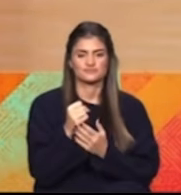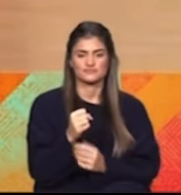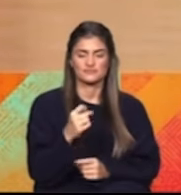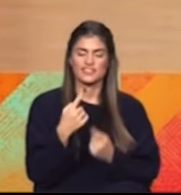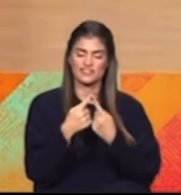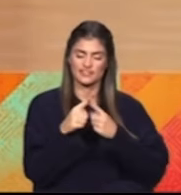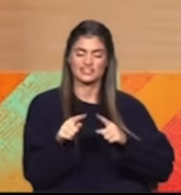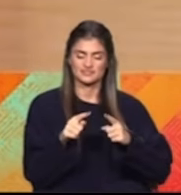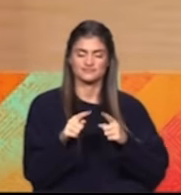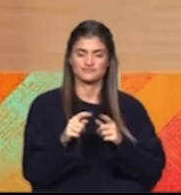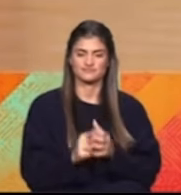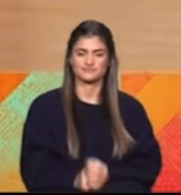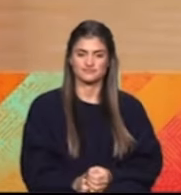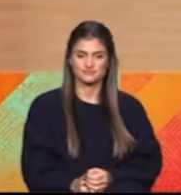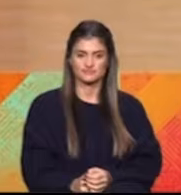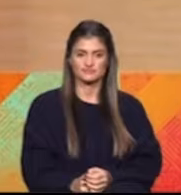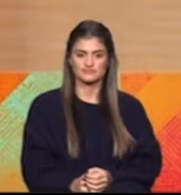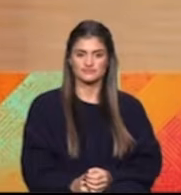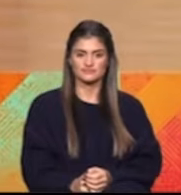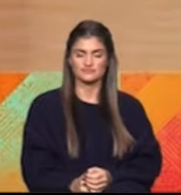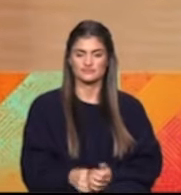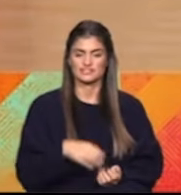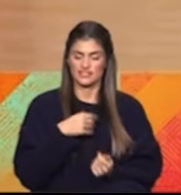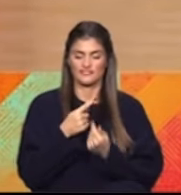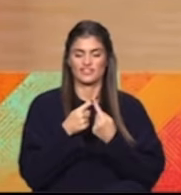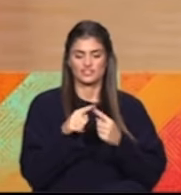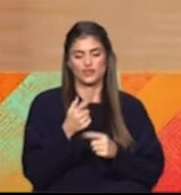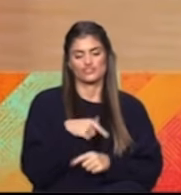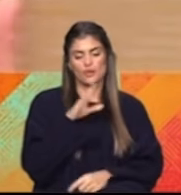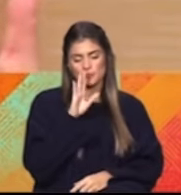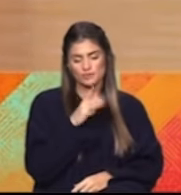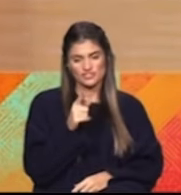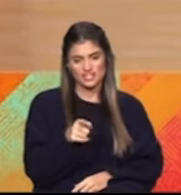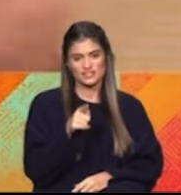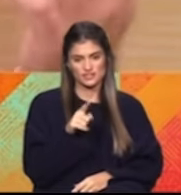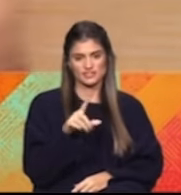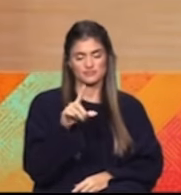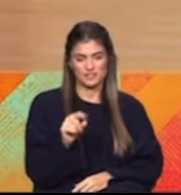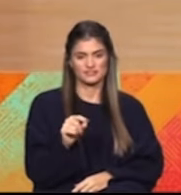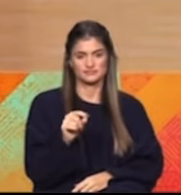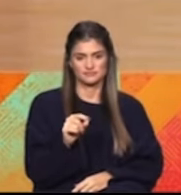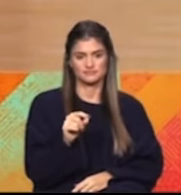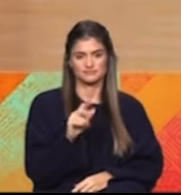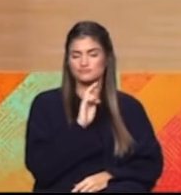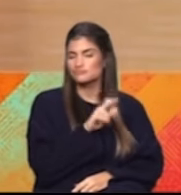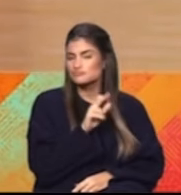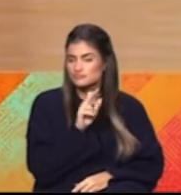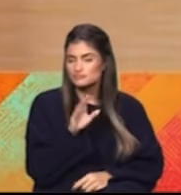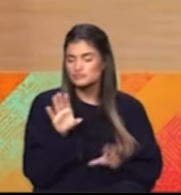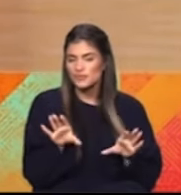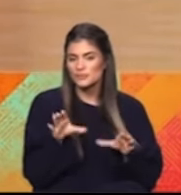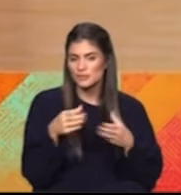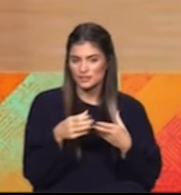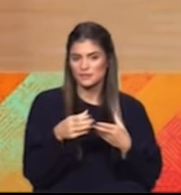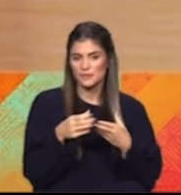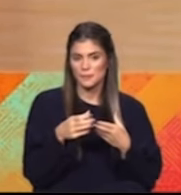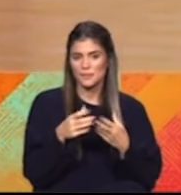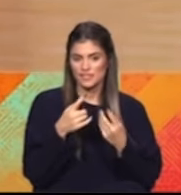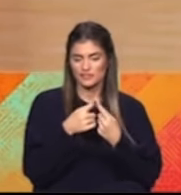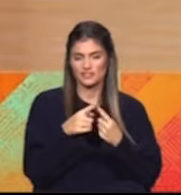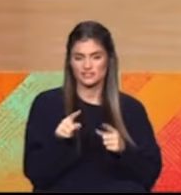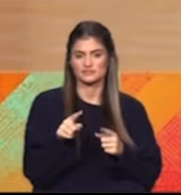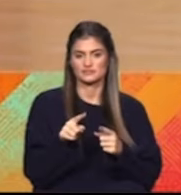é logo diferente. É outro conforto. É outro conforto, sem dúvida. E nós que estamos habituados a isso, a andar na estrada com a equipa, é completamente